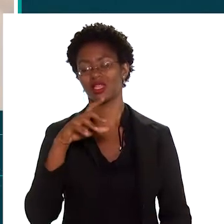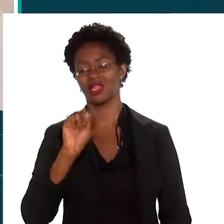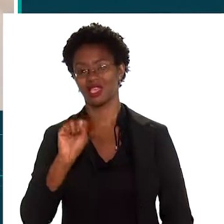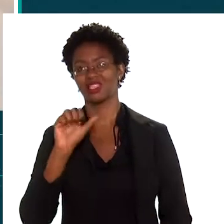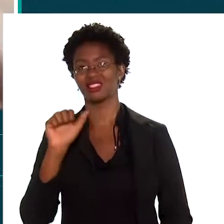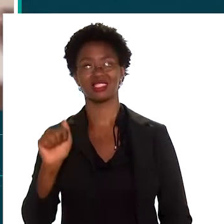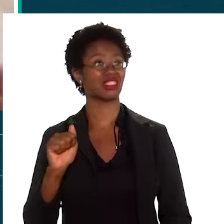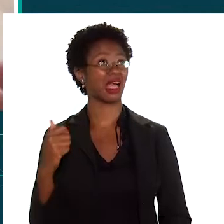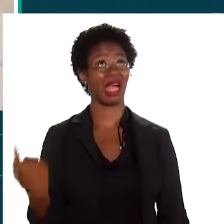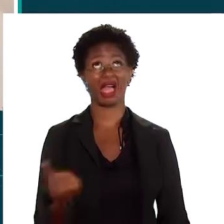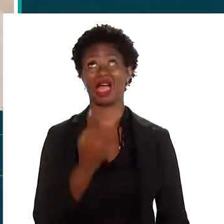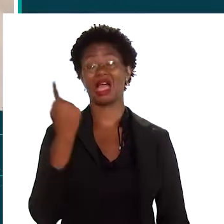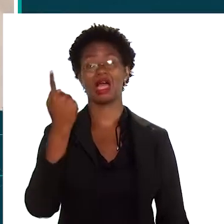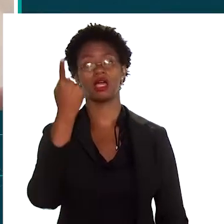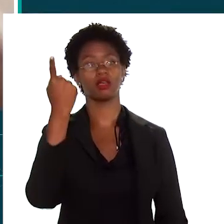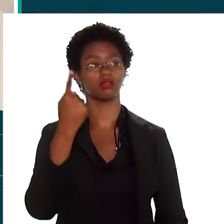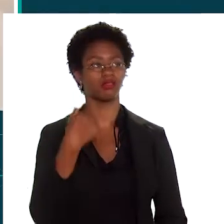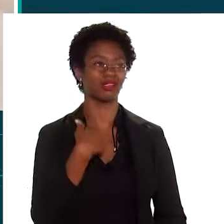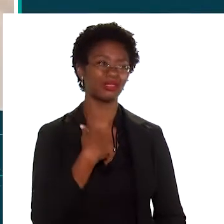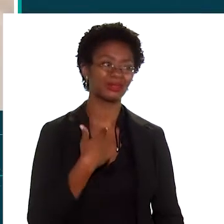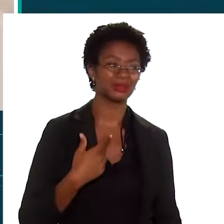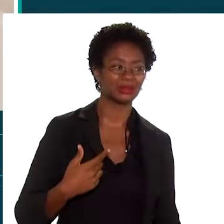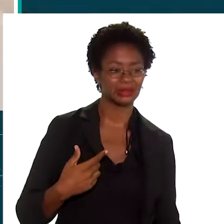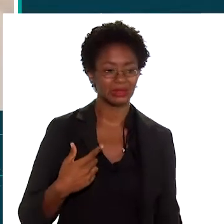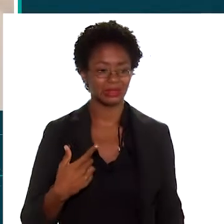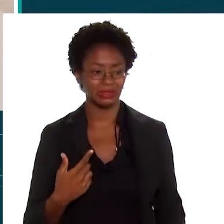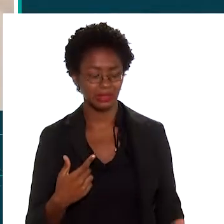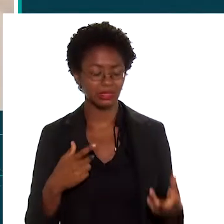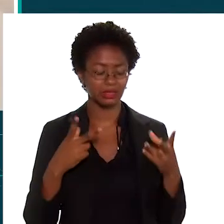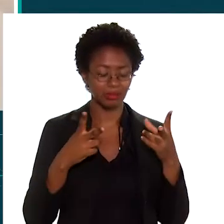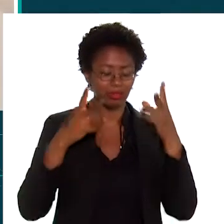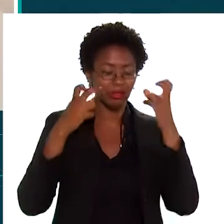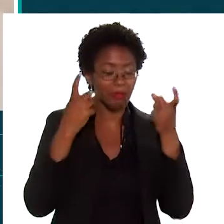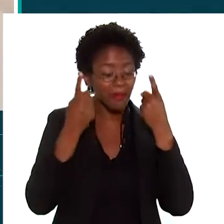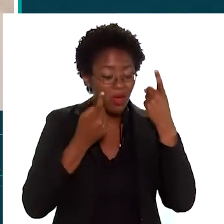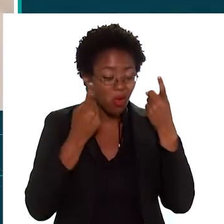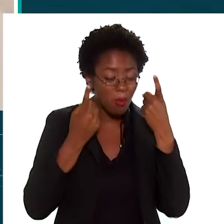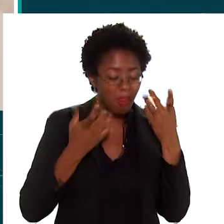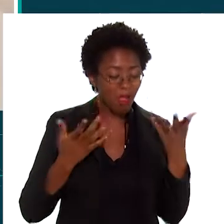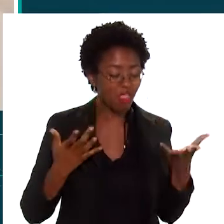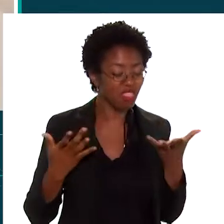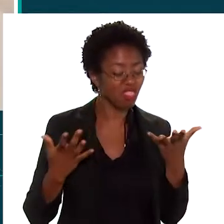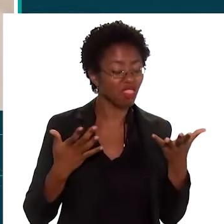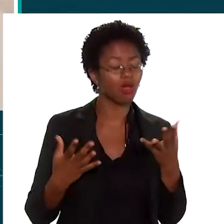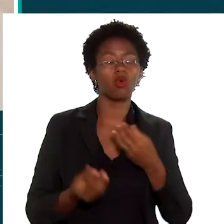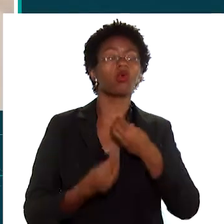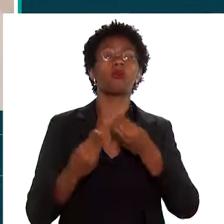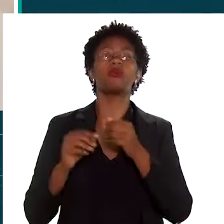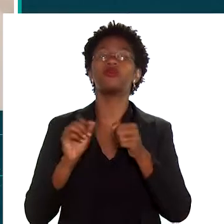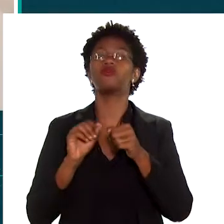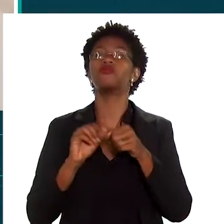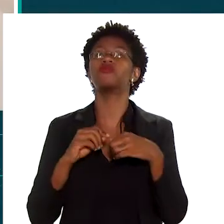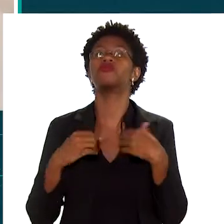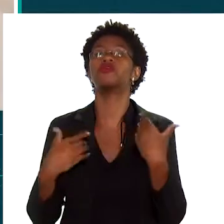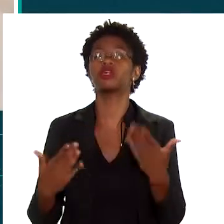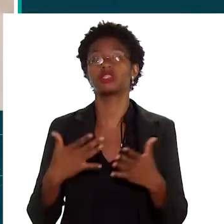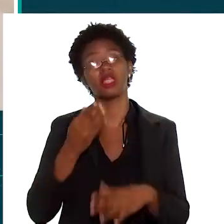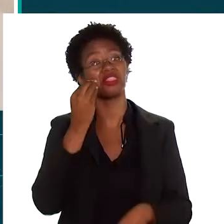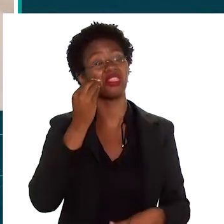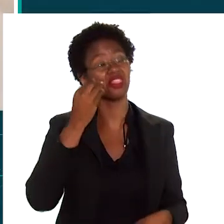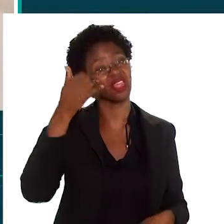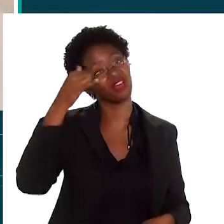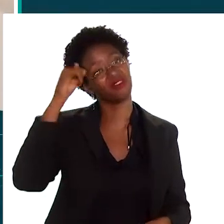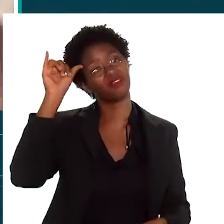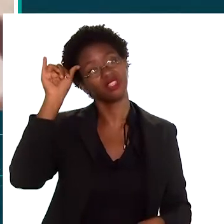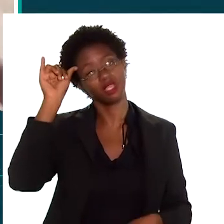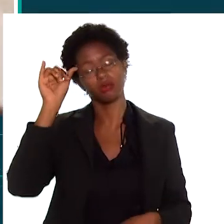PSA elevado. Olha, doutor, eu estou notando que eu tenho aqui uma preocupação. O que eu posso fazer para que a gente possa